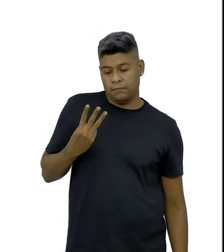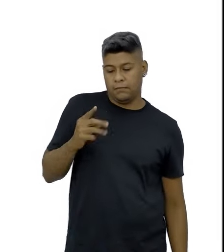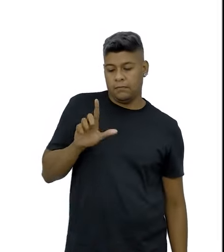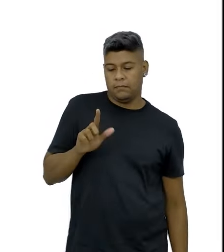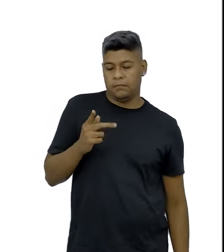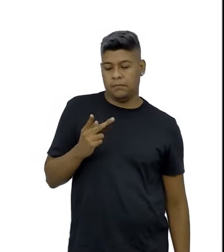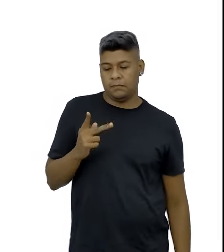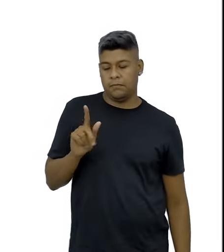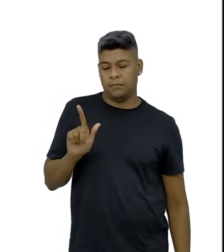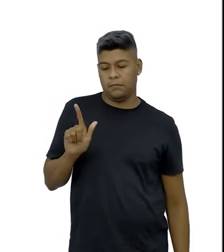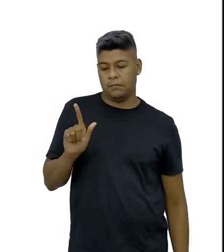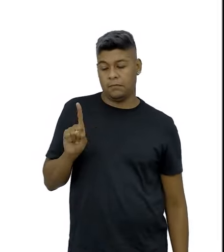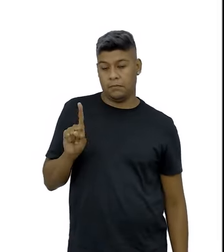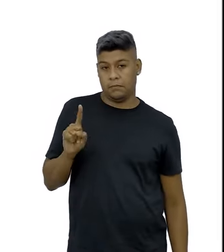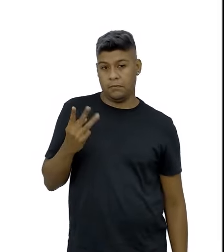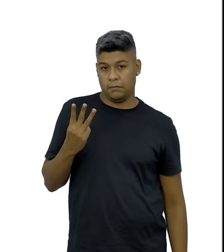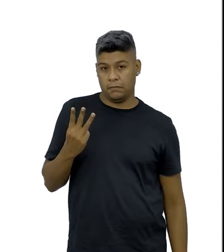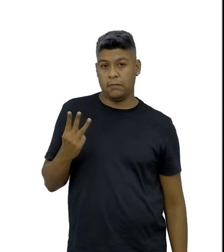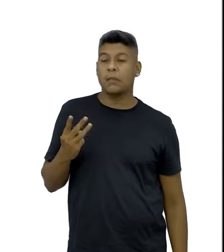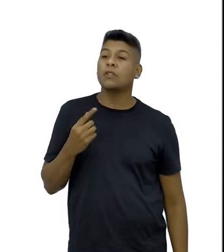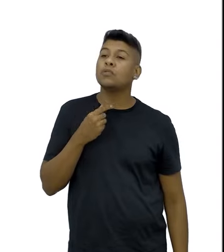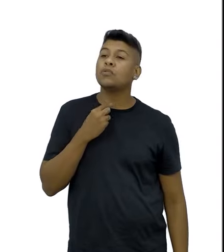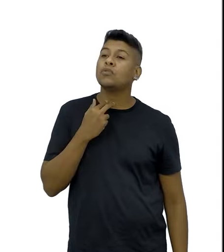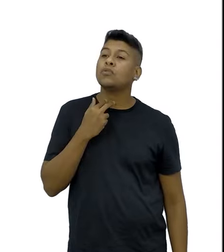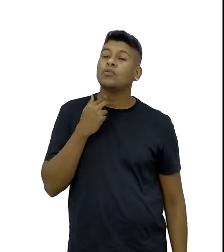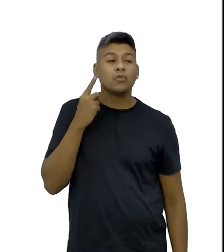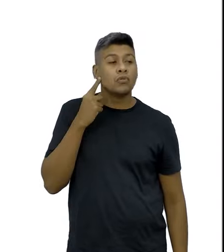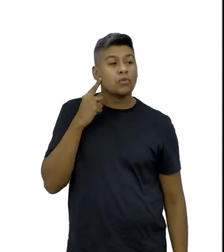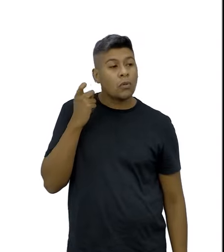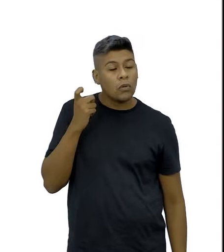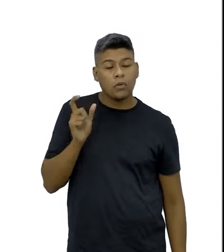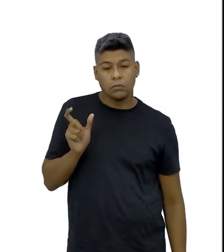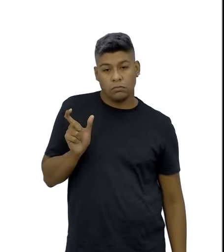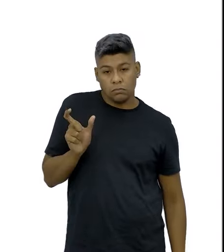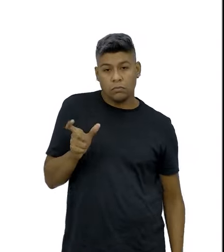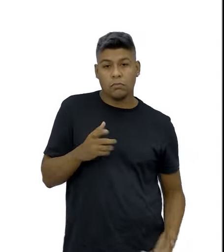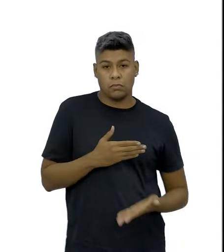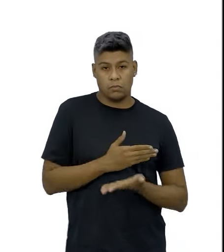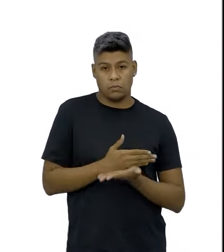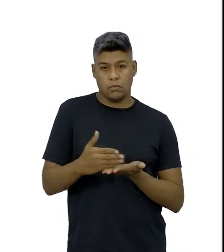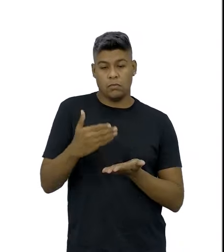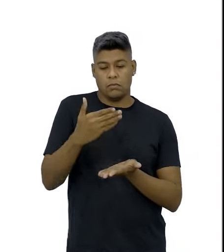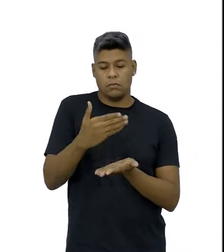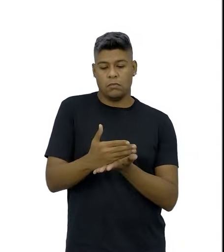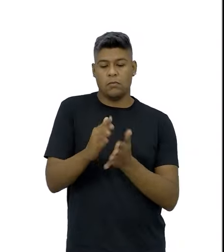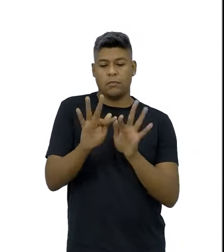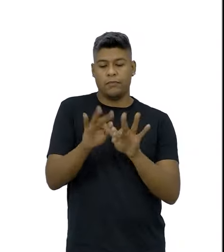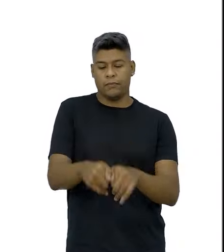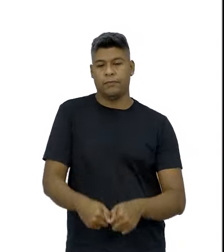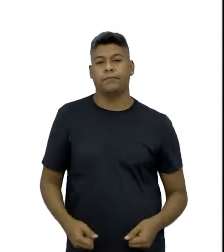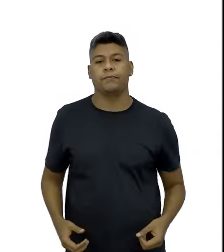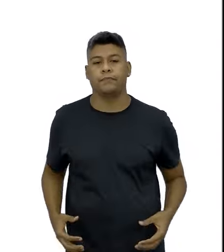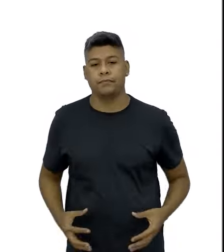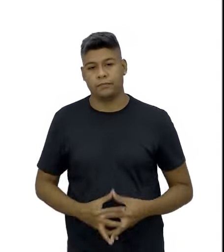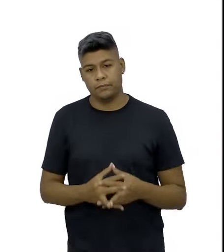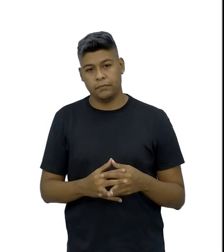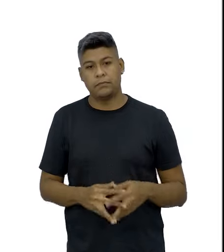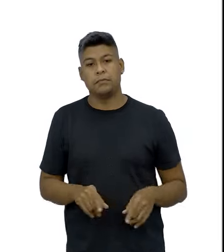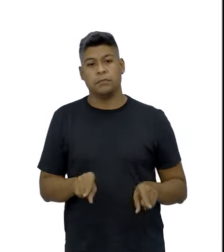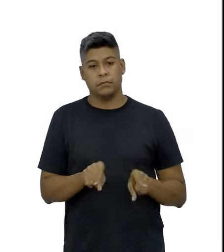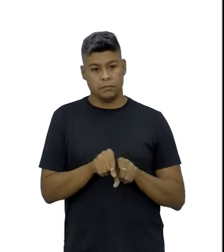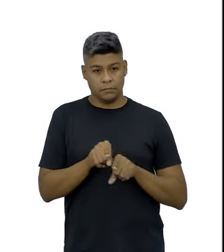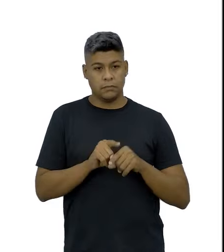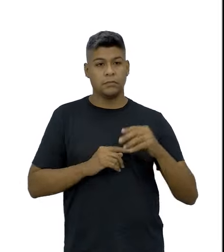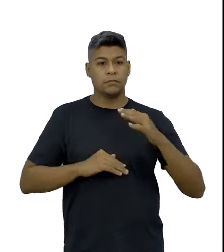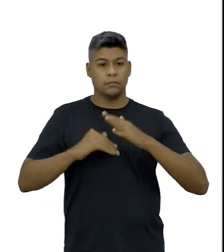que é comparar o som e a grafia de diferentes palavras, começo, meio e fim, certo? E a exemplo da